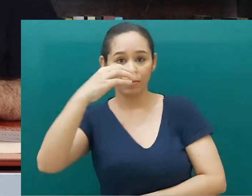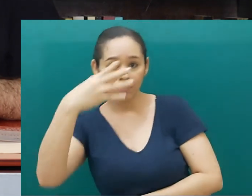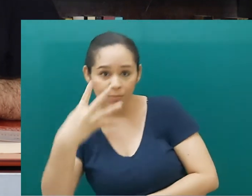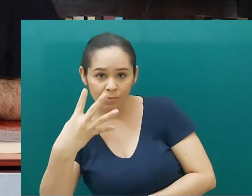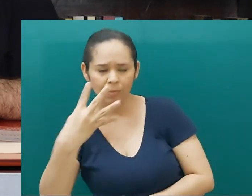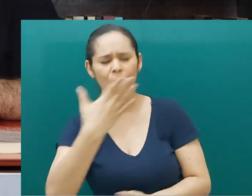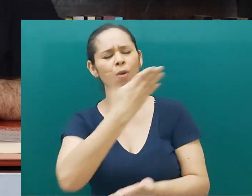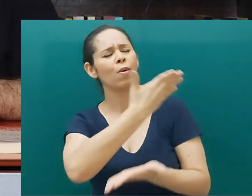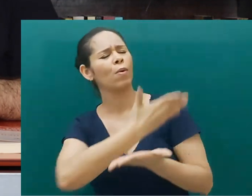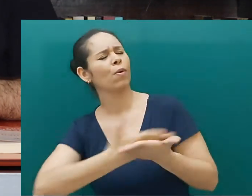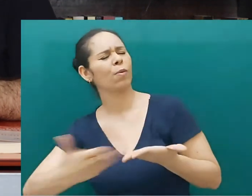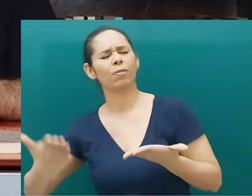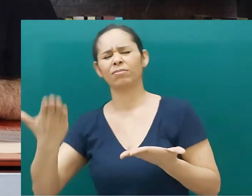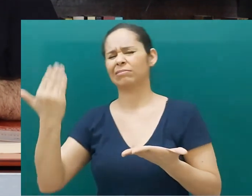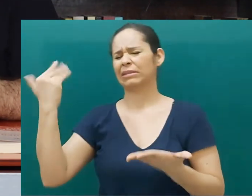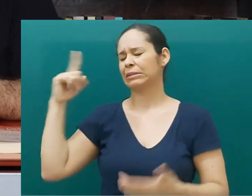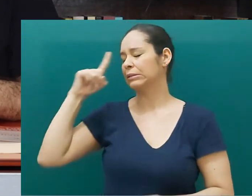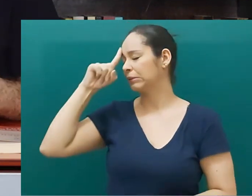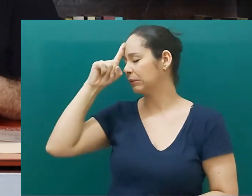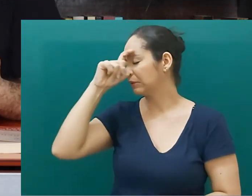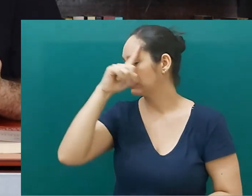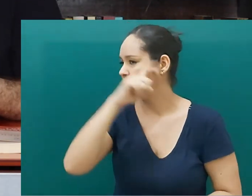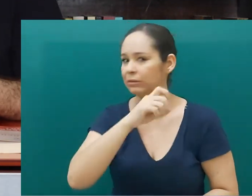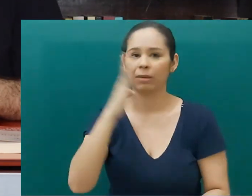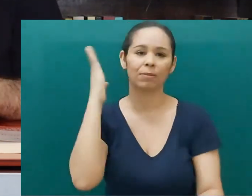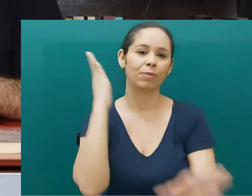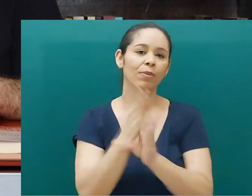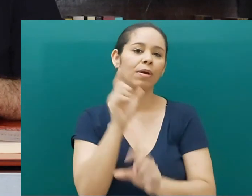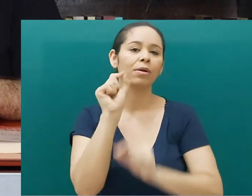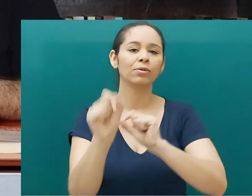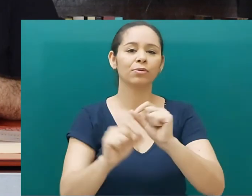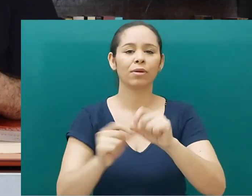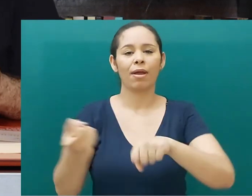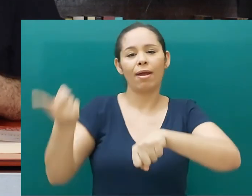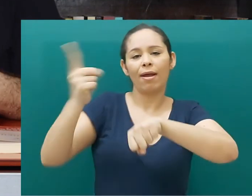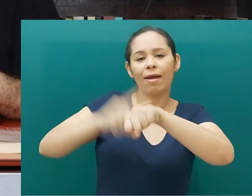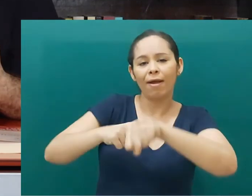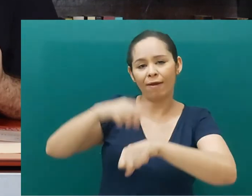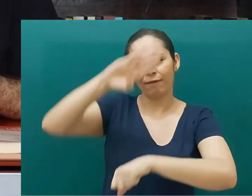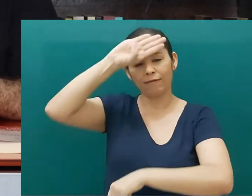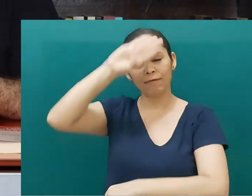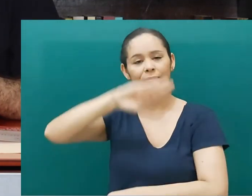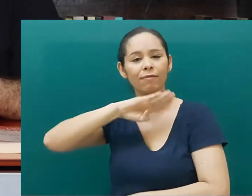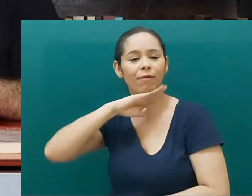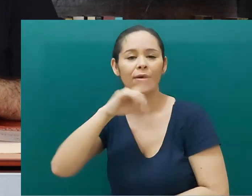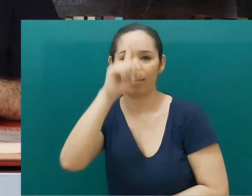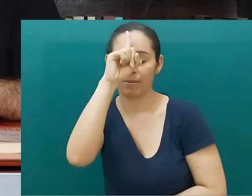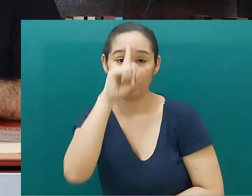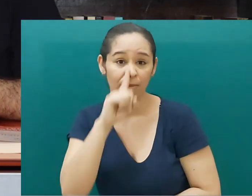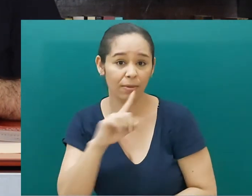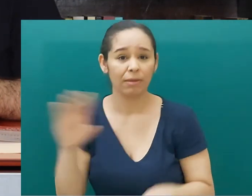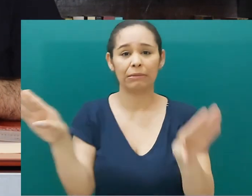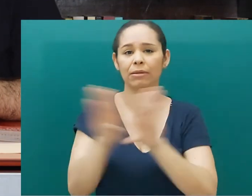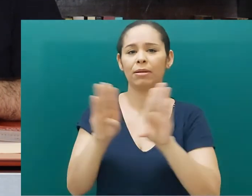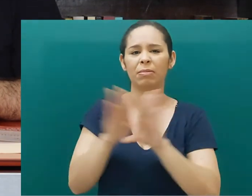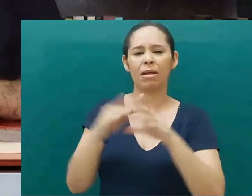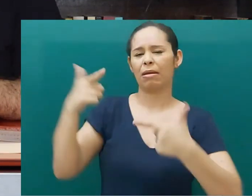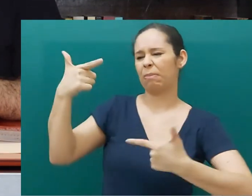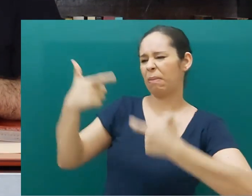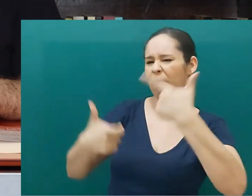primeiras incursões foram muito difíceis devido à febre amarela e devido às guerras contra os povos ameríndios que existiam